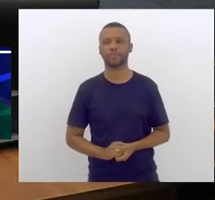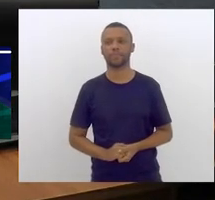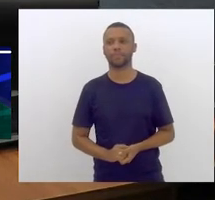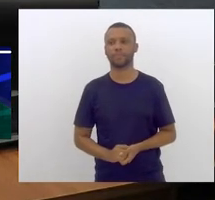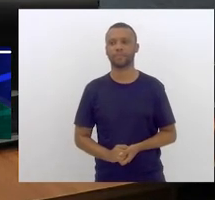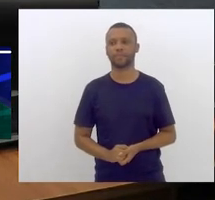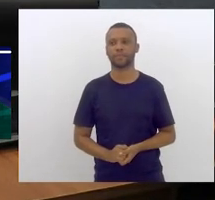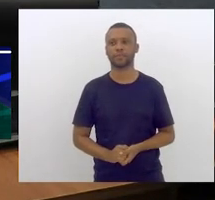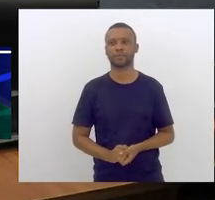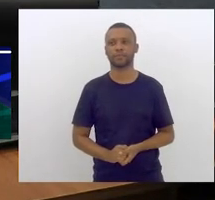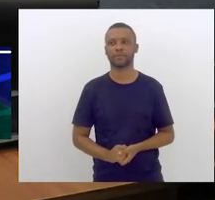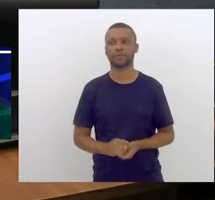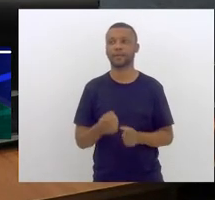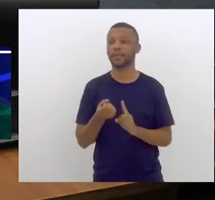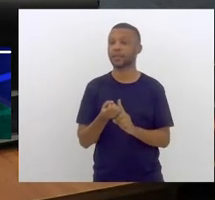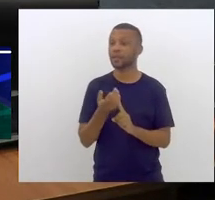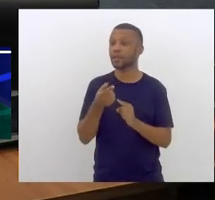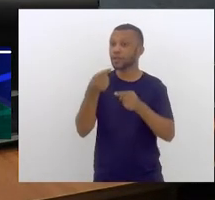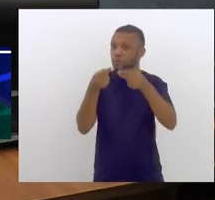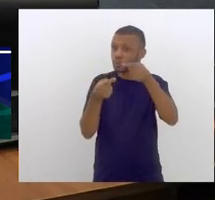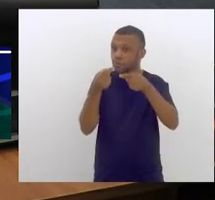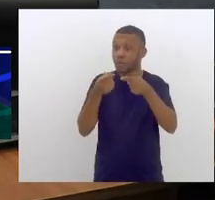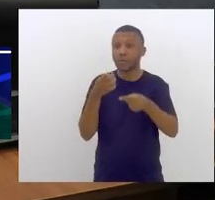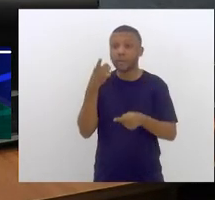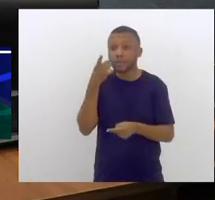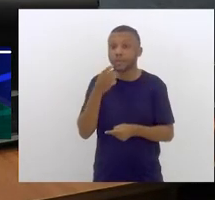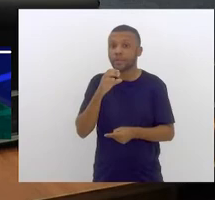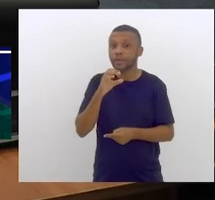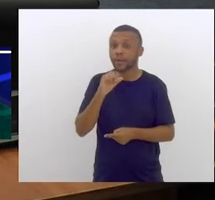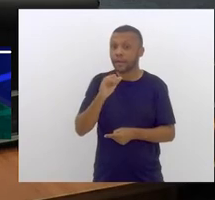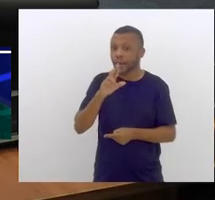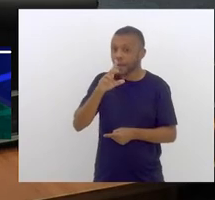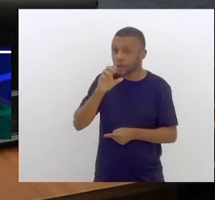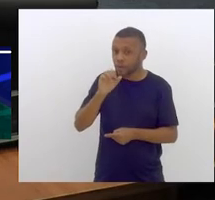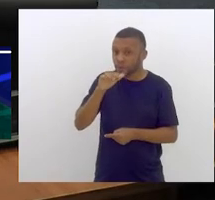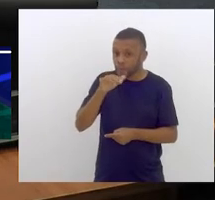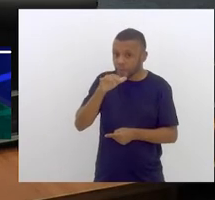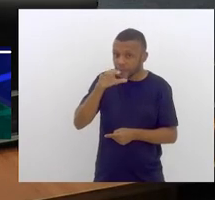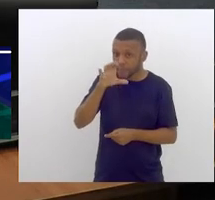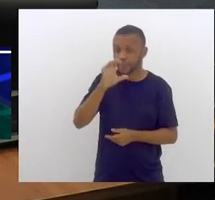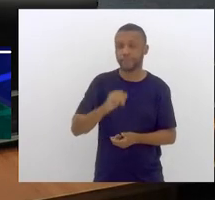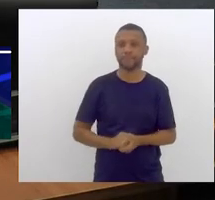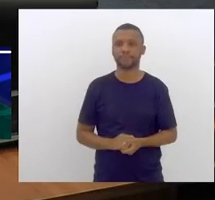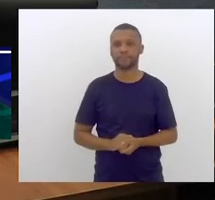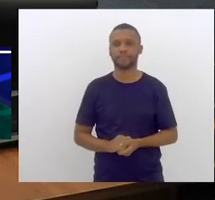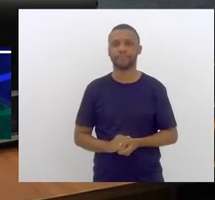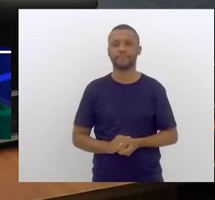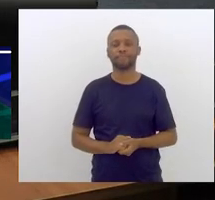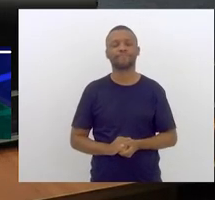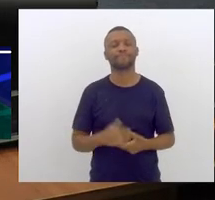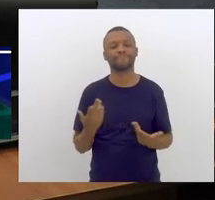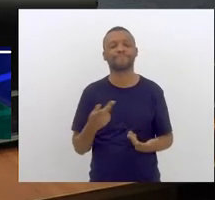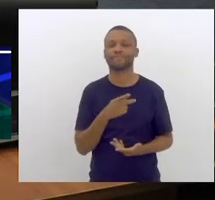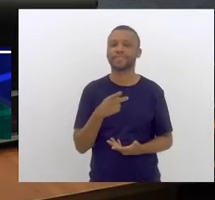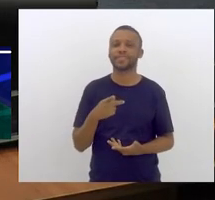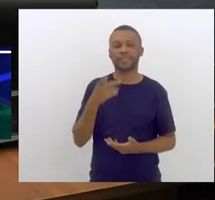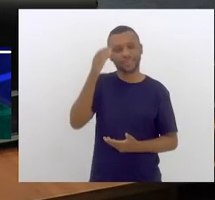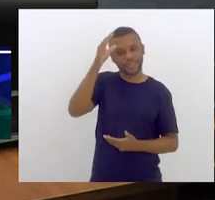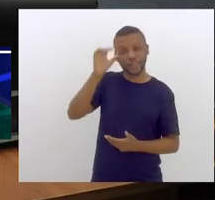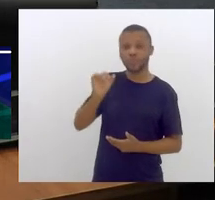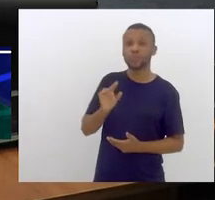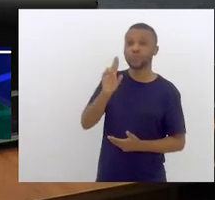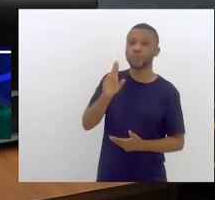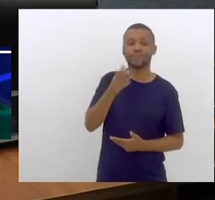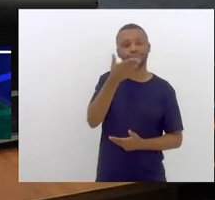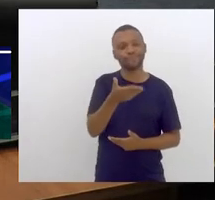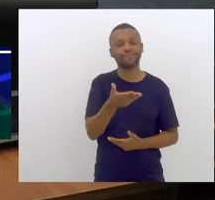Para a declaração de voto, para discutir, o deputado Carlos Mink. Presidente Tia Ju, Vossa Excelência sabe